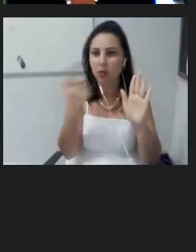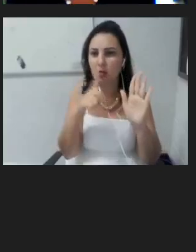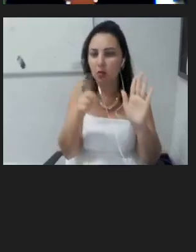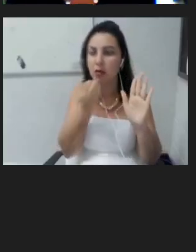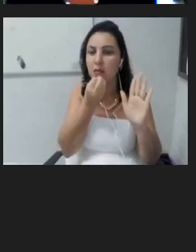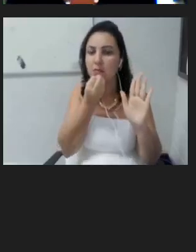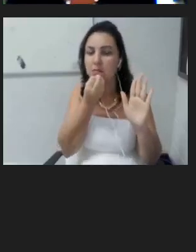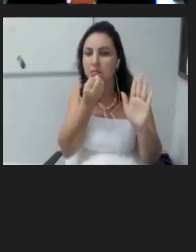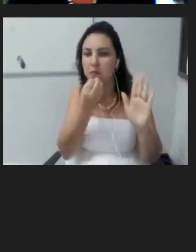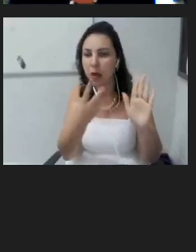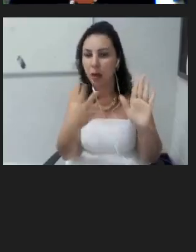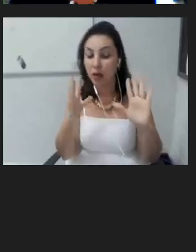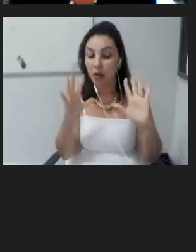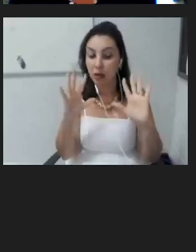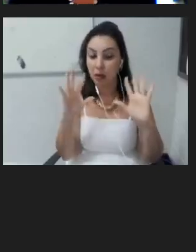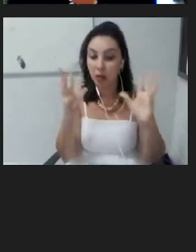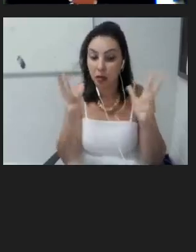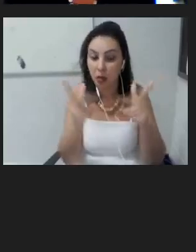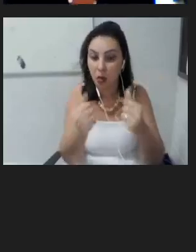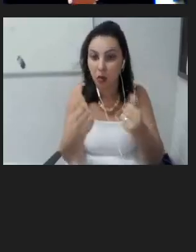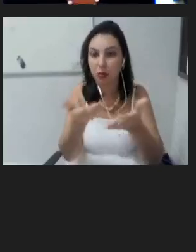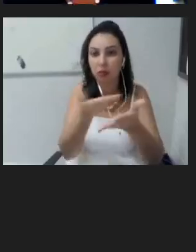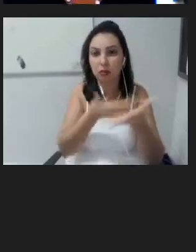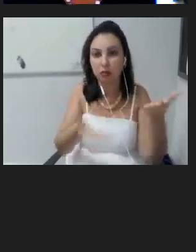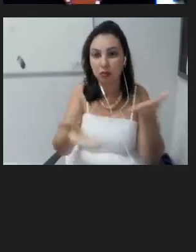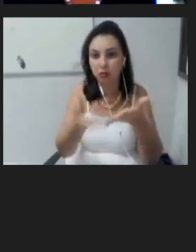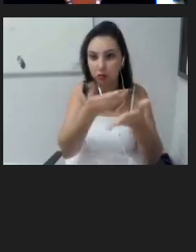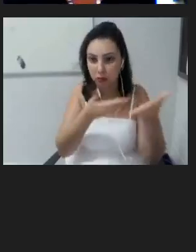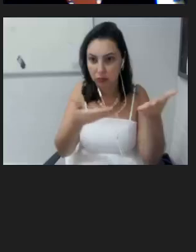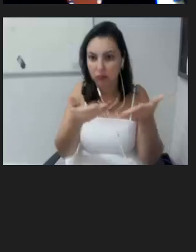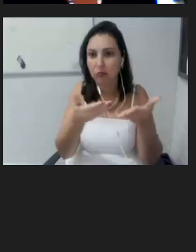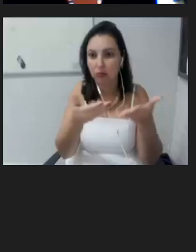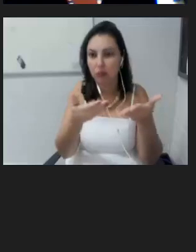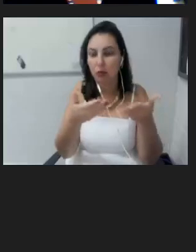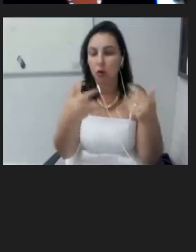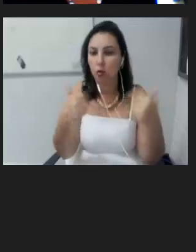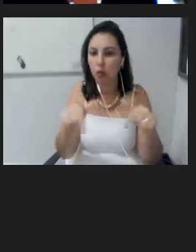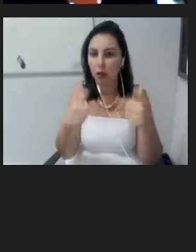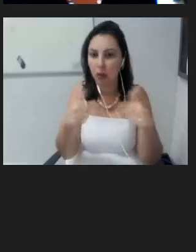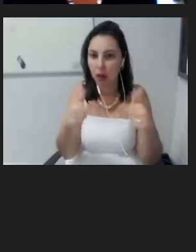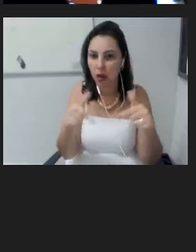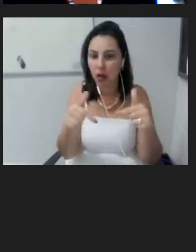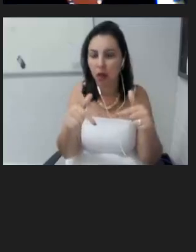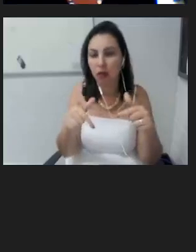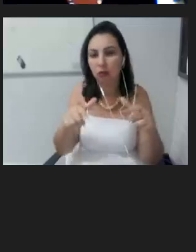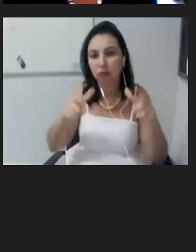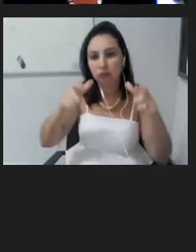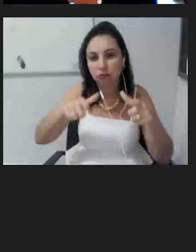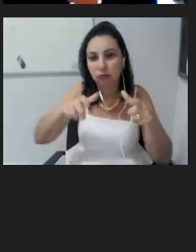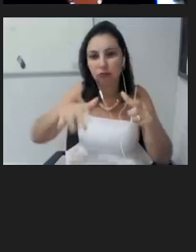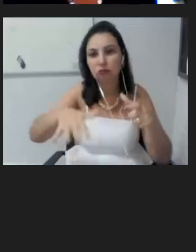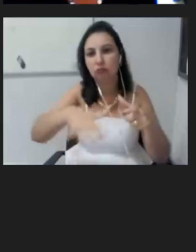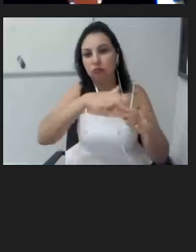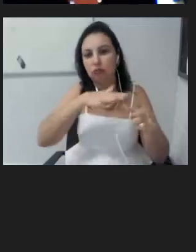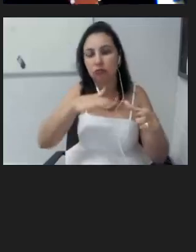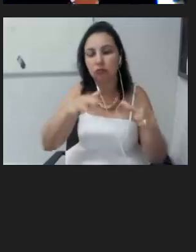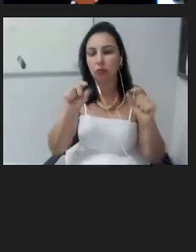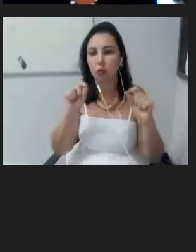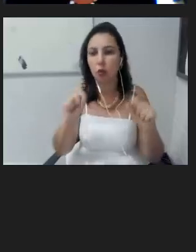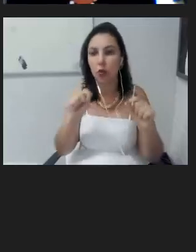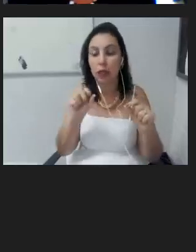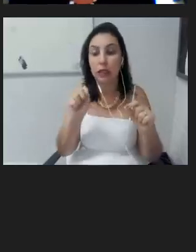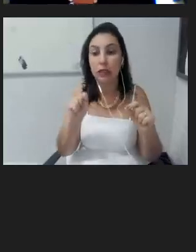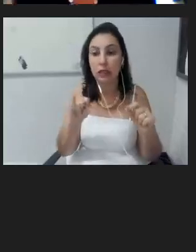benefícios para todos que estão envolvidos nessa atividade de trabalho, se ela, primeiro,